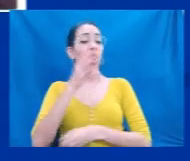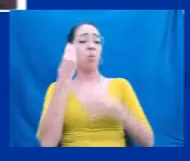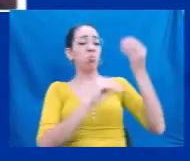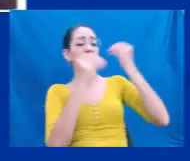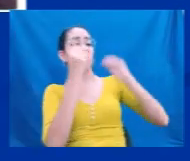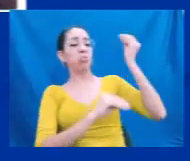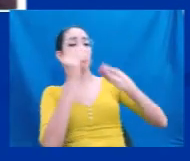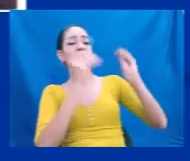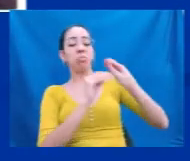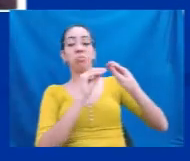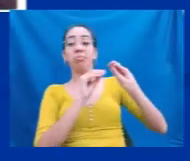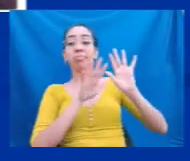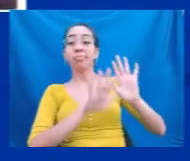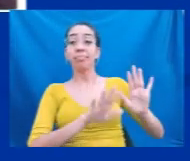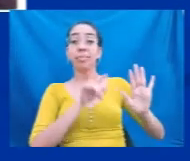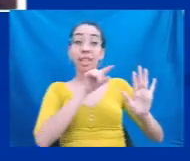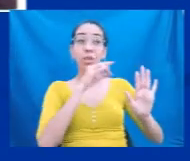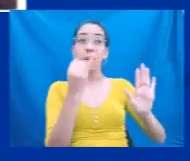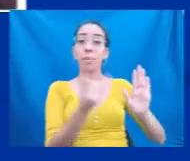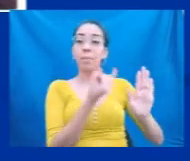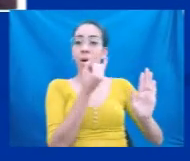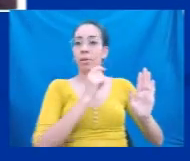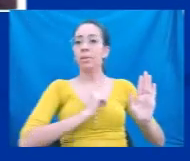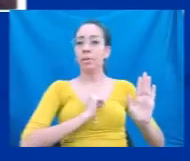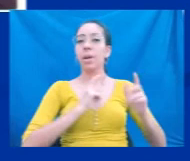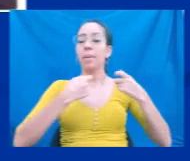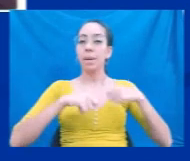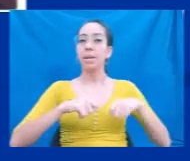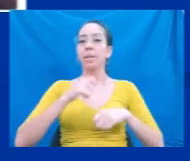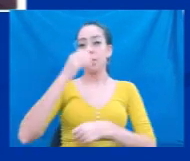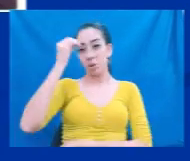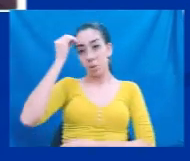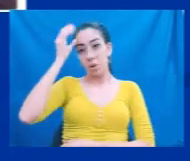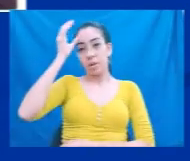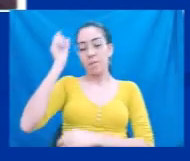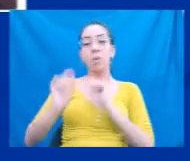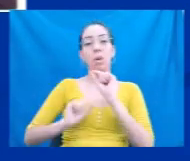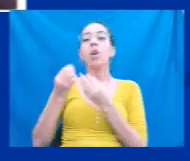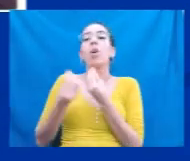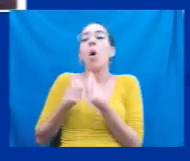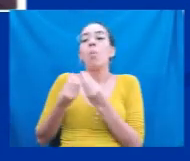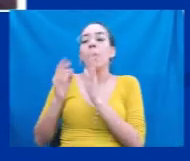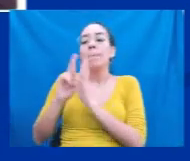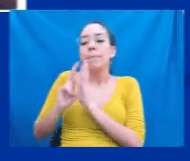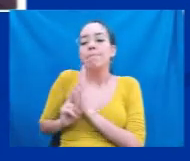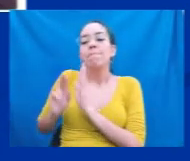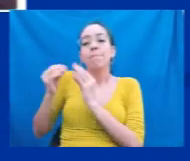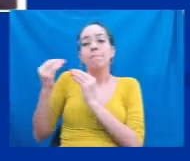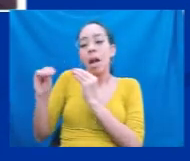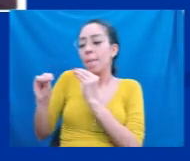conceitos que são muito importantes, que devem ser levados durante o armazenamento. Então, a chance que se tem de